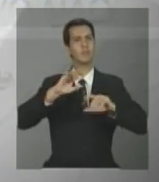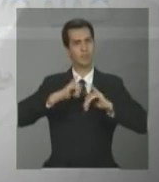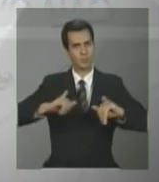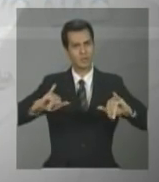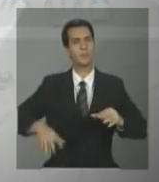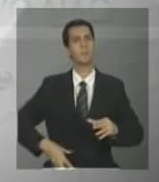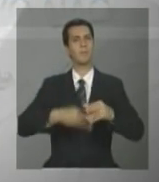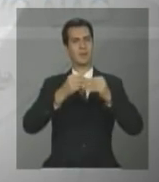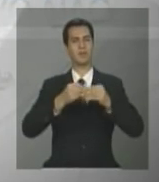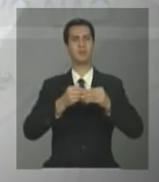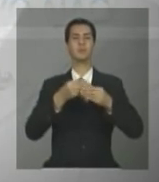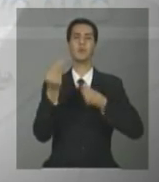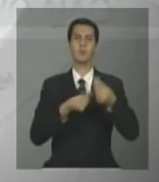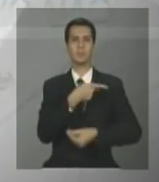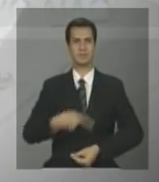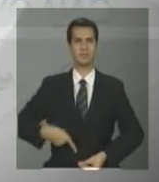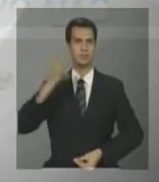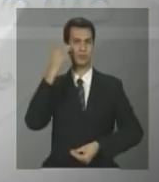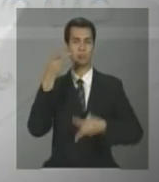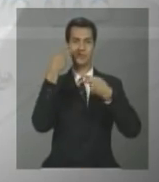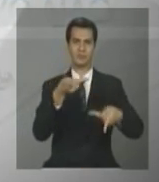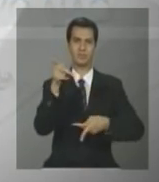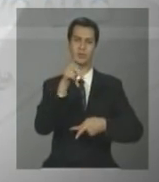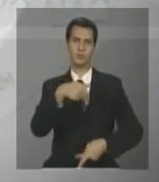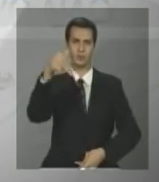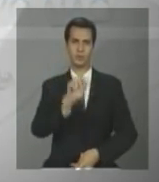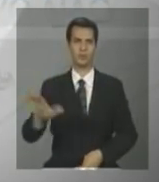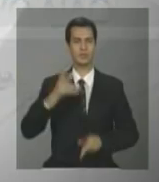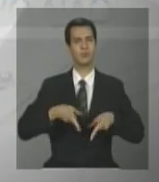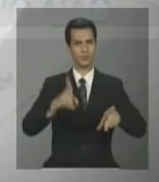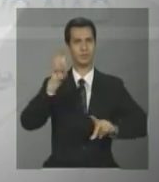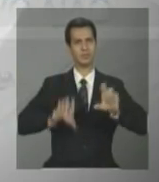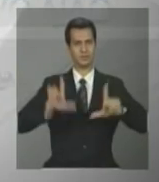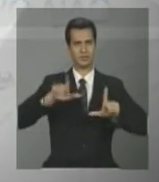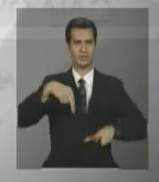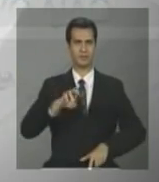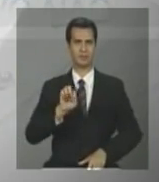mais informações da viagem da presidenta ao Nordeste. Continue com a